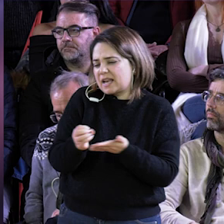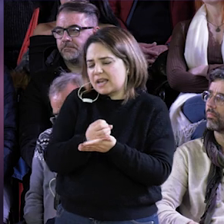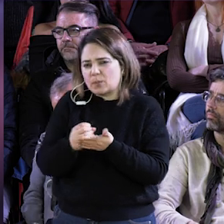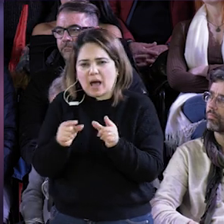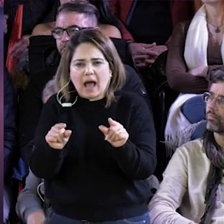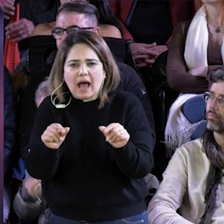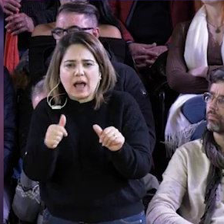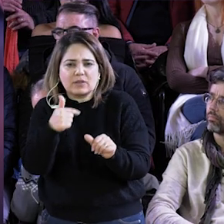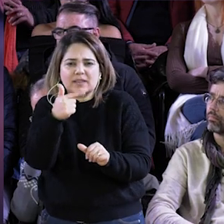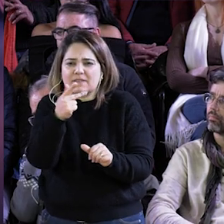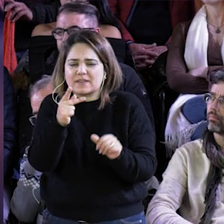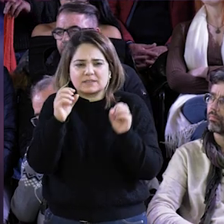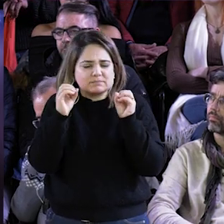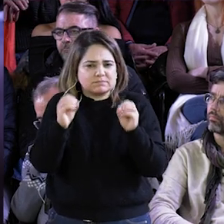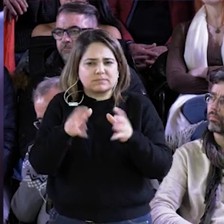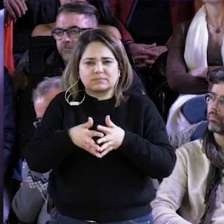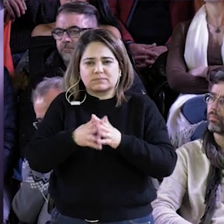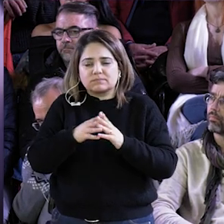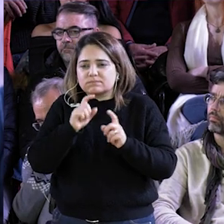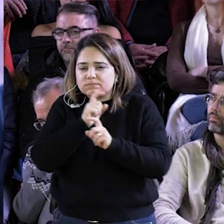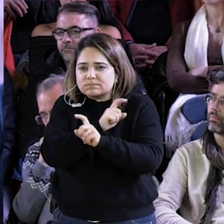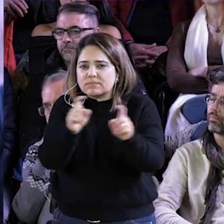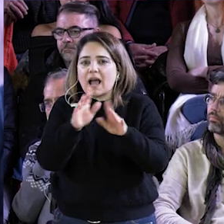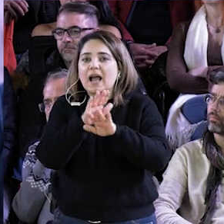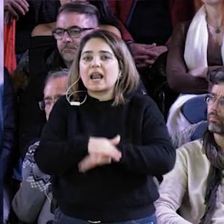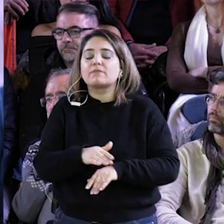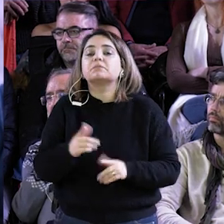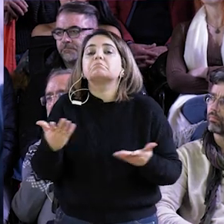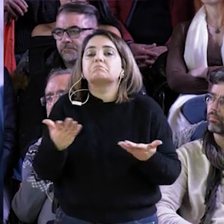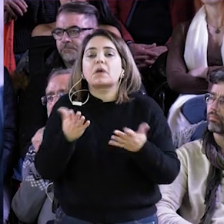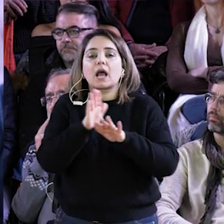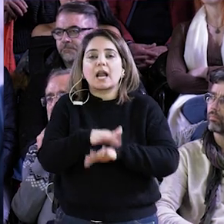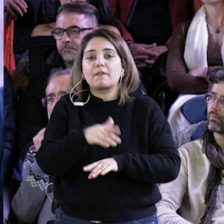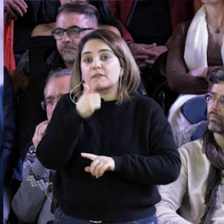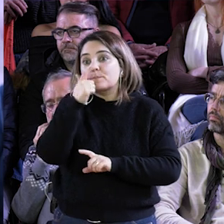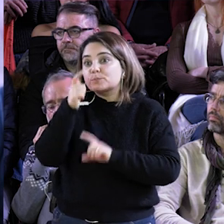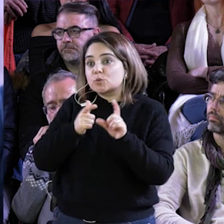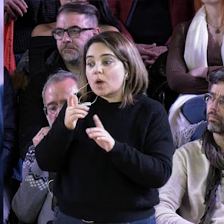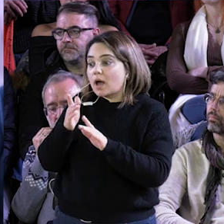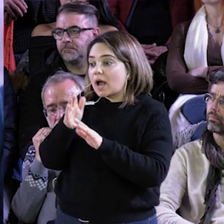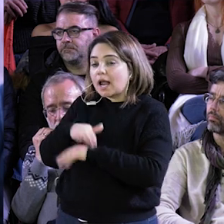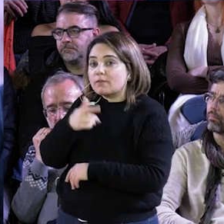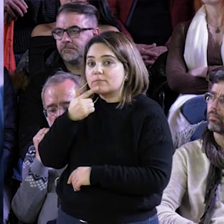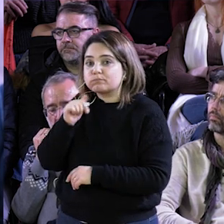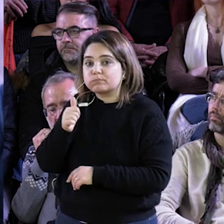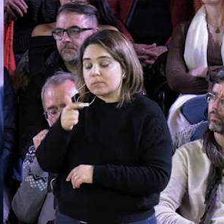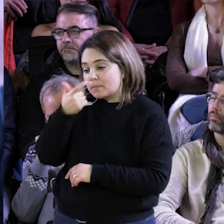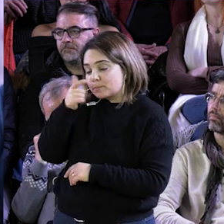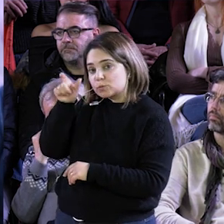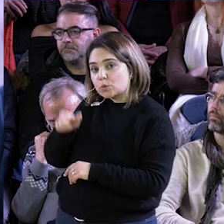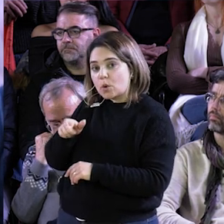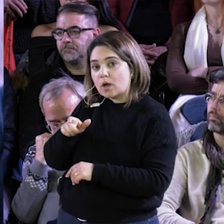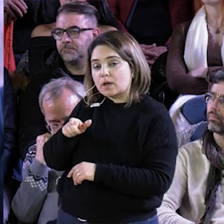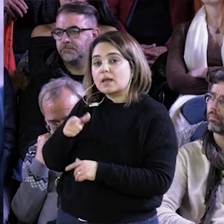nenhuma televisão, nenhum sindicato deu notícia dessa greve. Foi uma greve de quem não pode fazer greve. Uma greve de quem tem como patrão